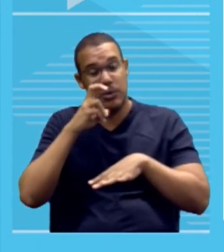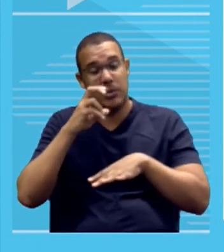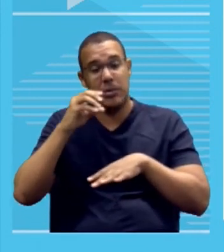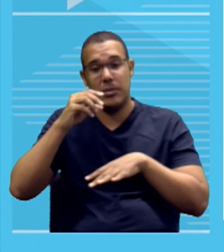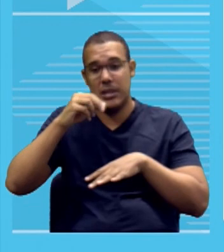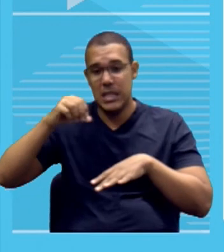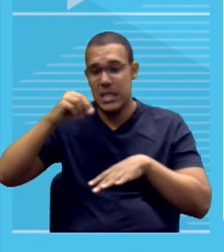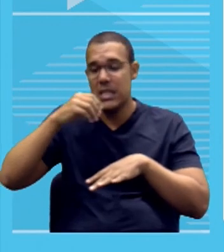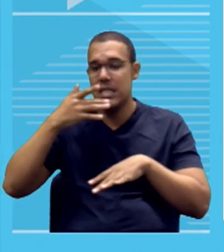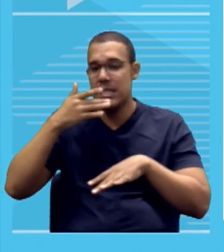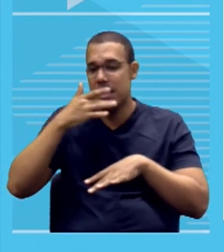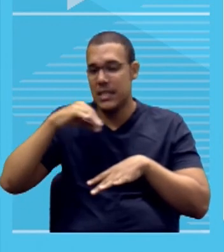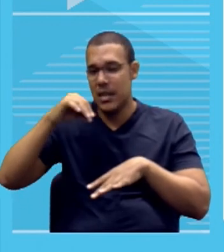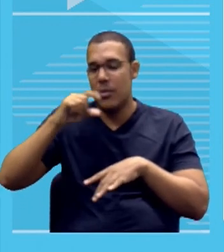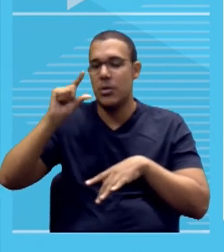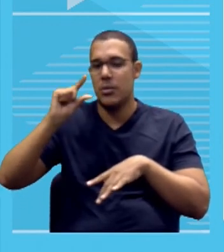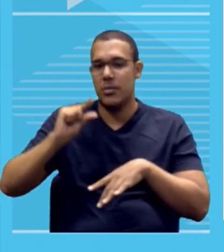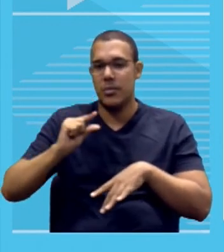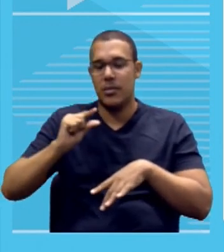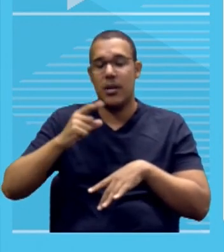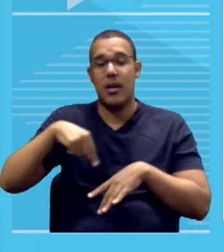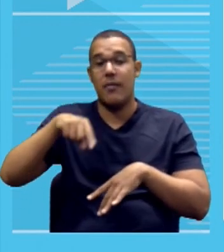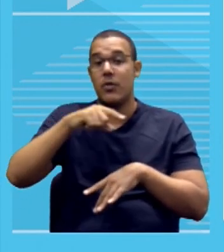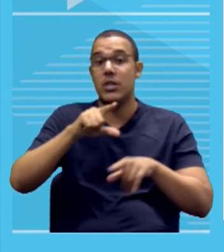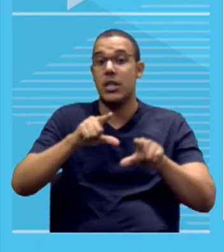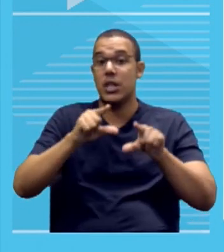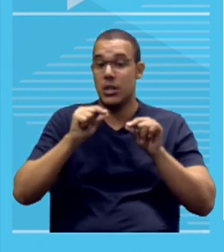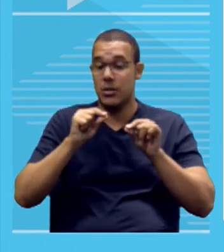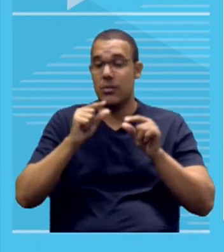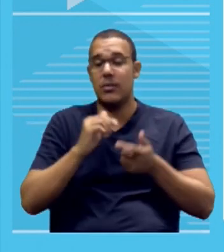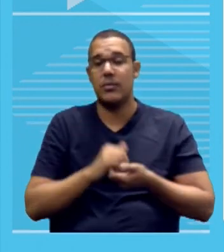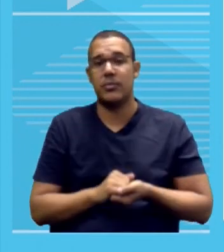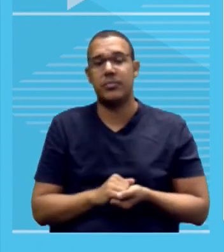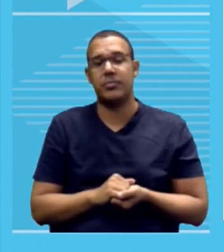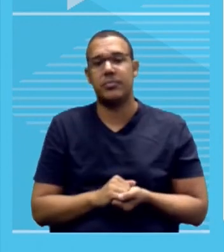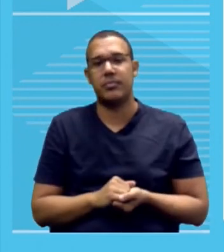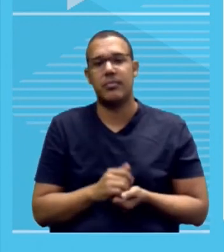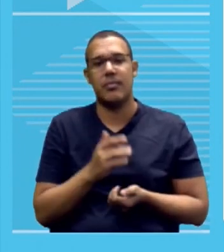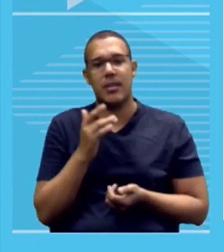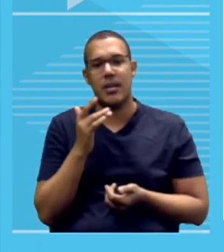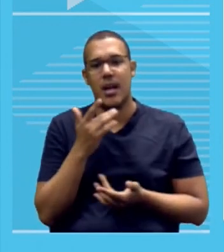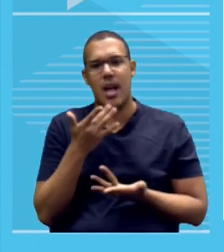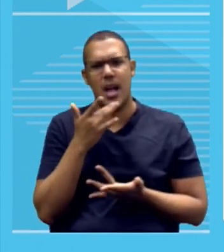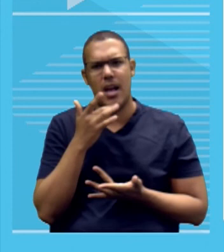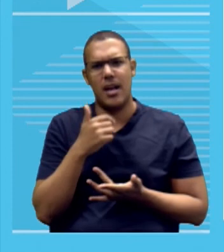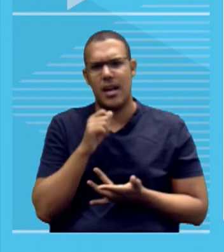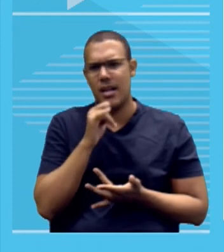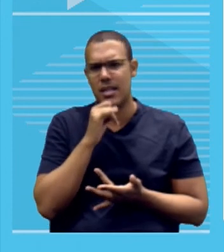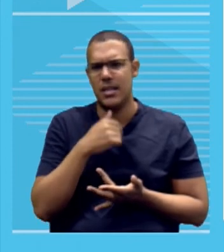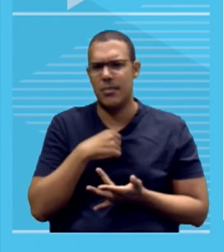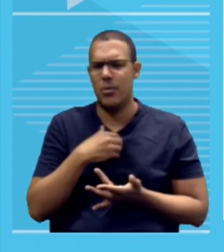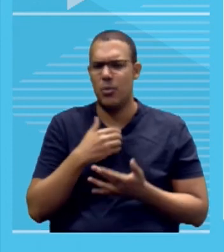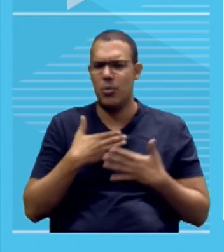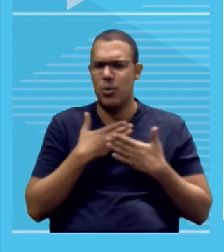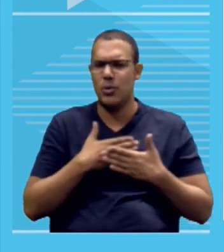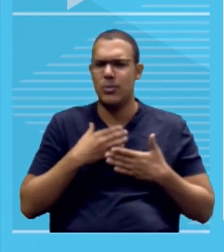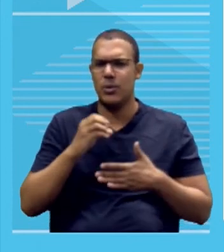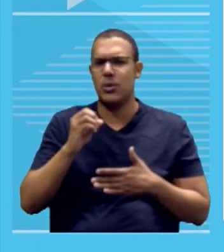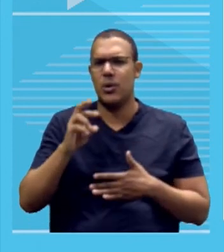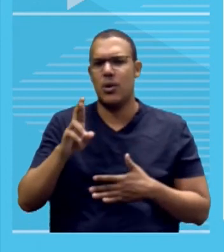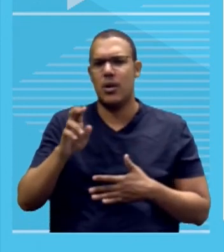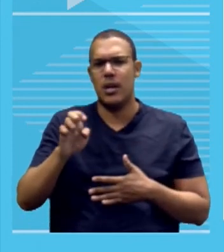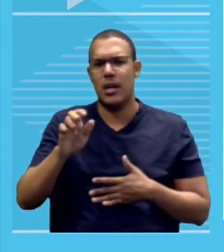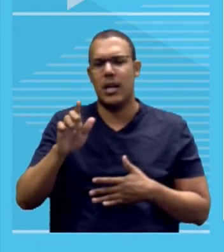use tanto sal é sua medida é você que vai utilizar eu adoro orégano eu coloco muito orégano tudo que eu vou fazer